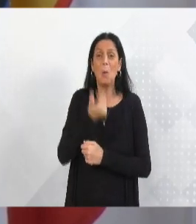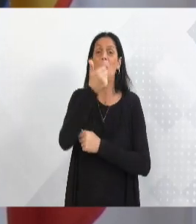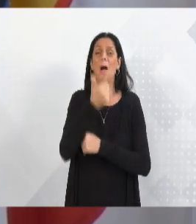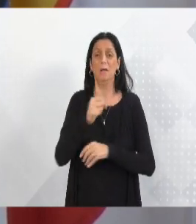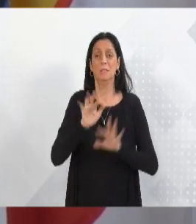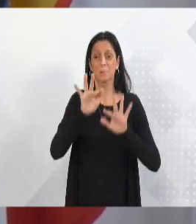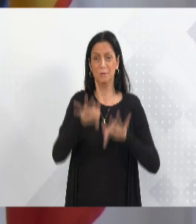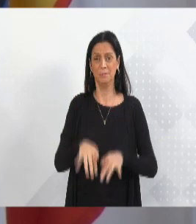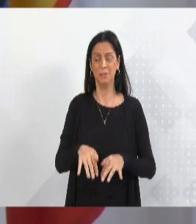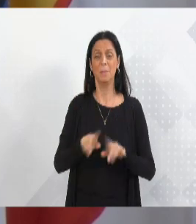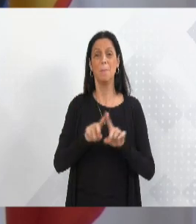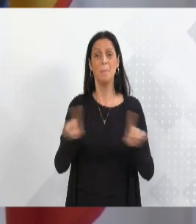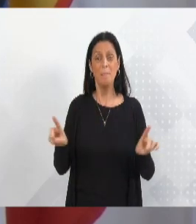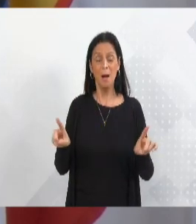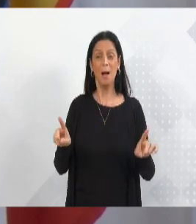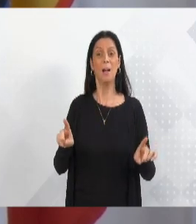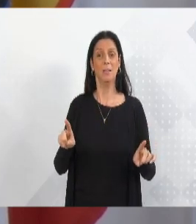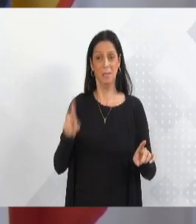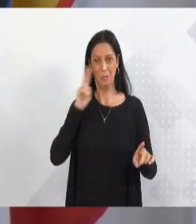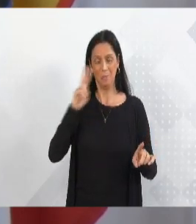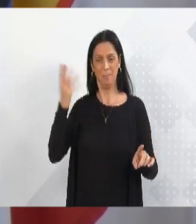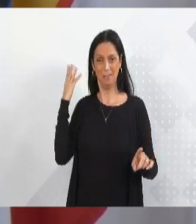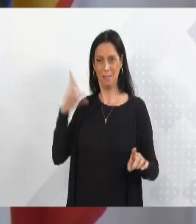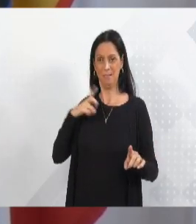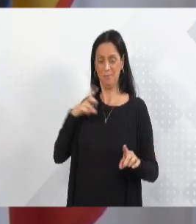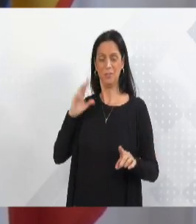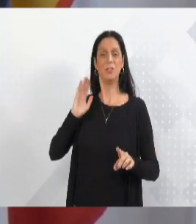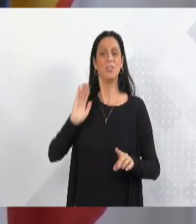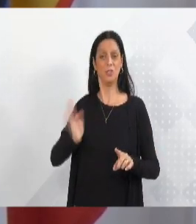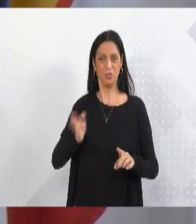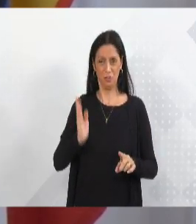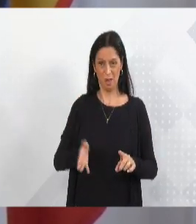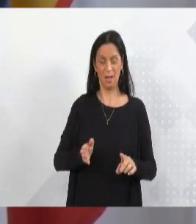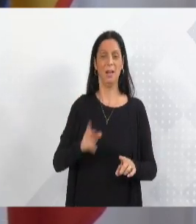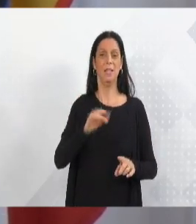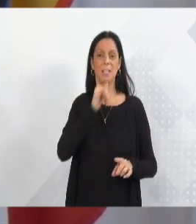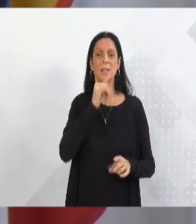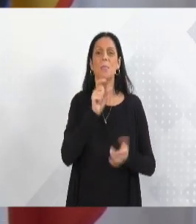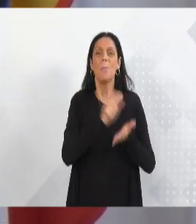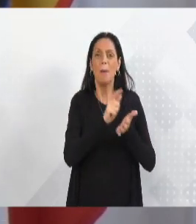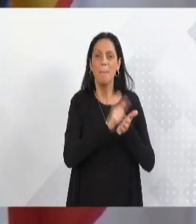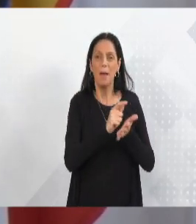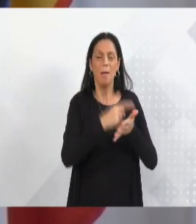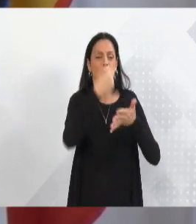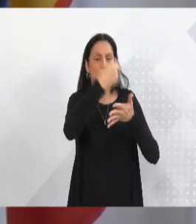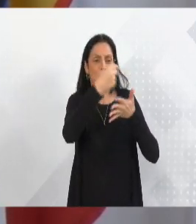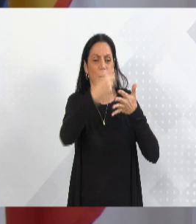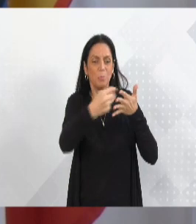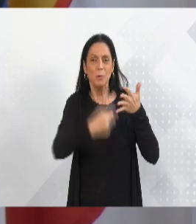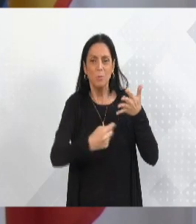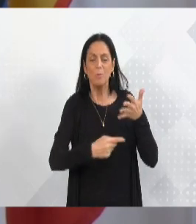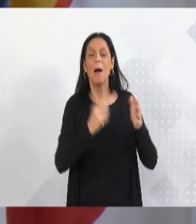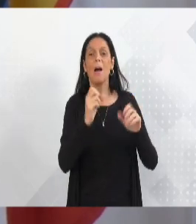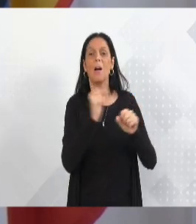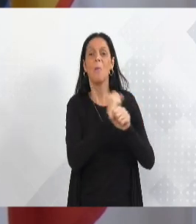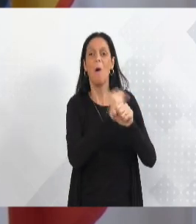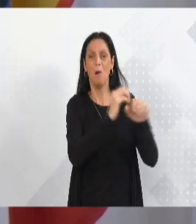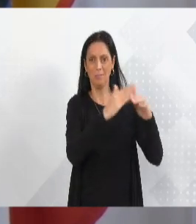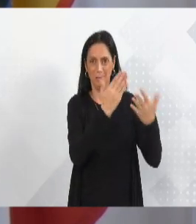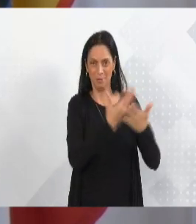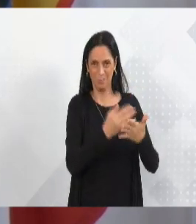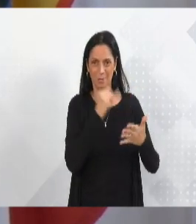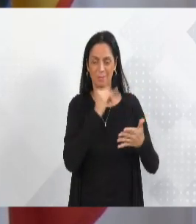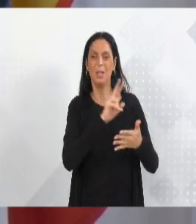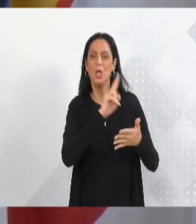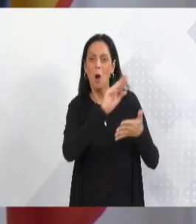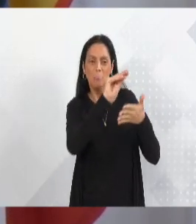até porque já existia uma fila para a construção de escolas. Já existia. E ela não estava na condição dessa fila, nem pelo